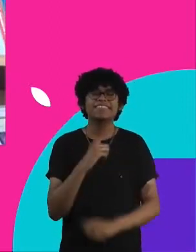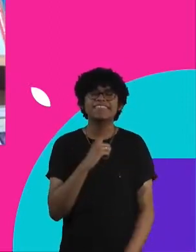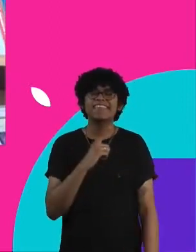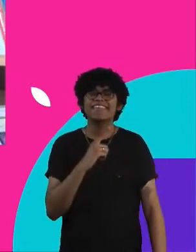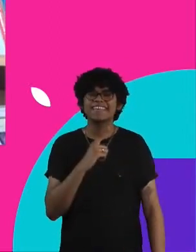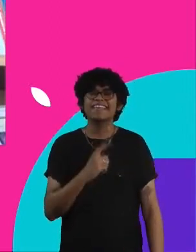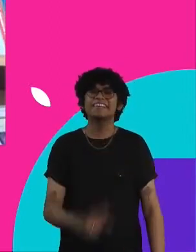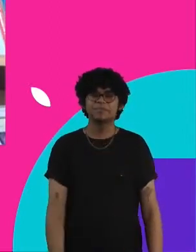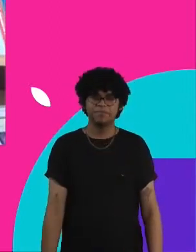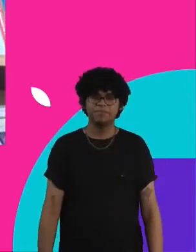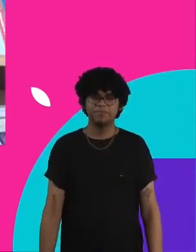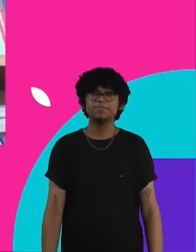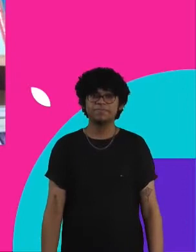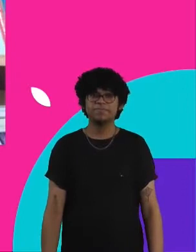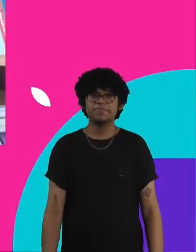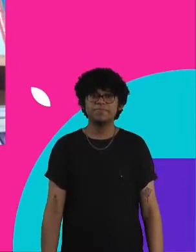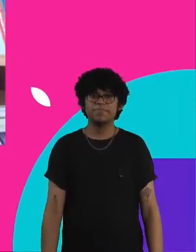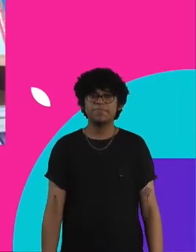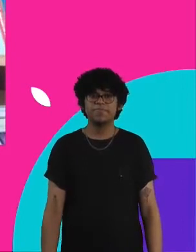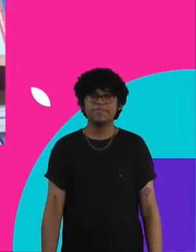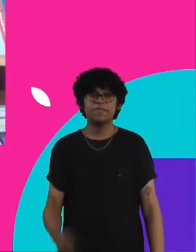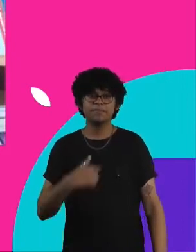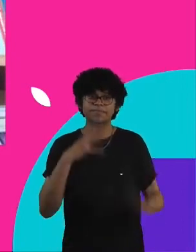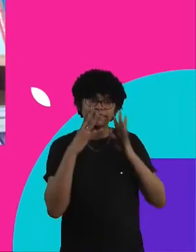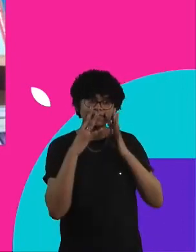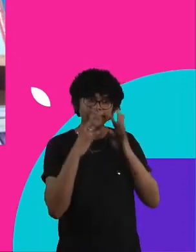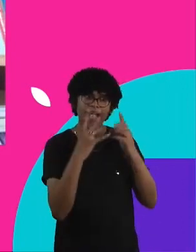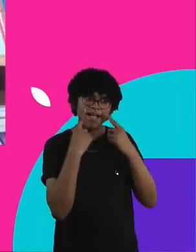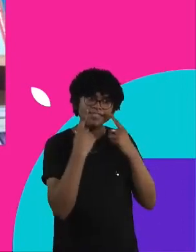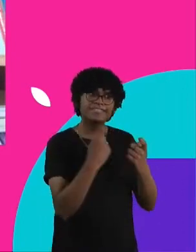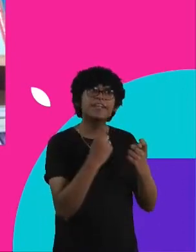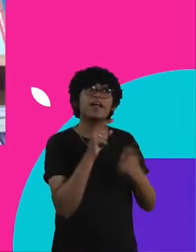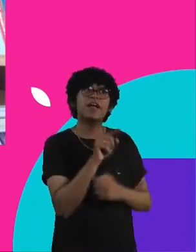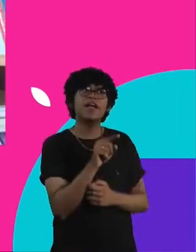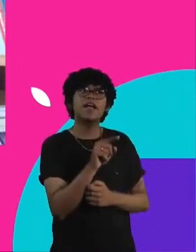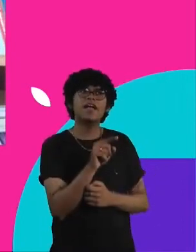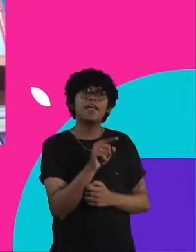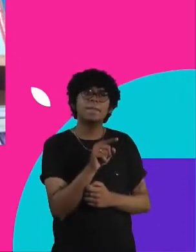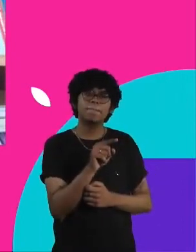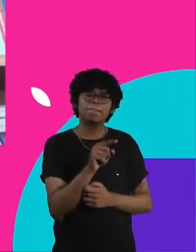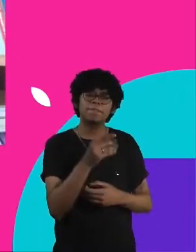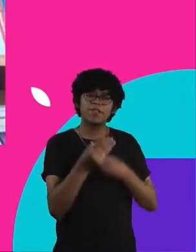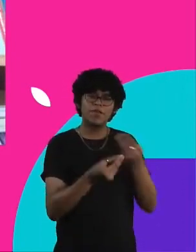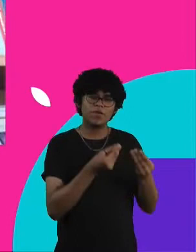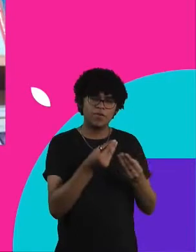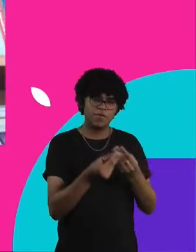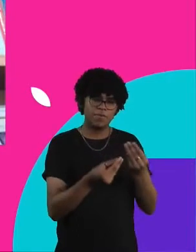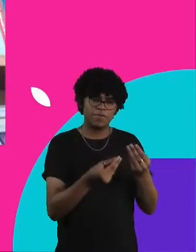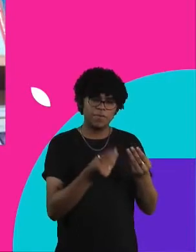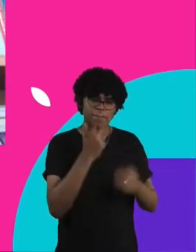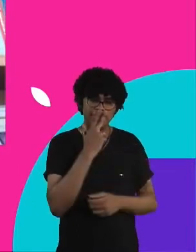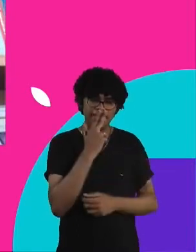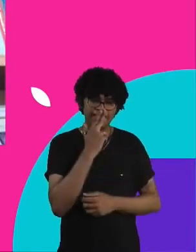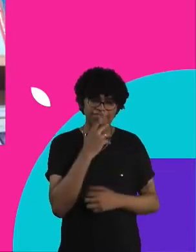tem me chamado a atenção, assim, é o quanto várias vezes a gente